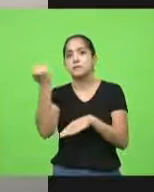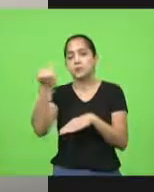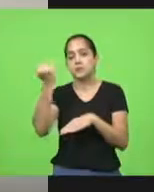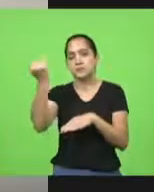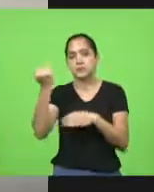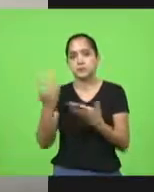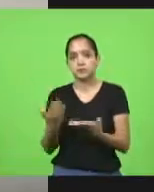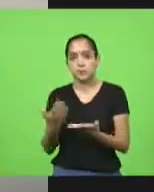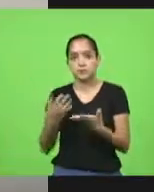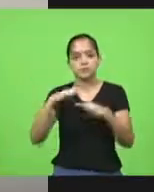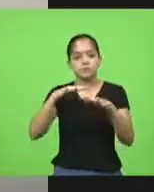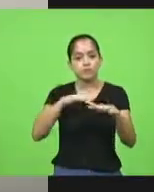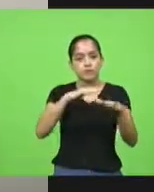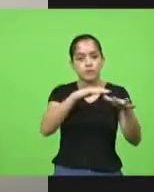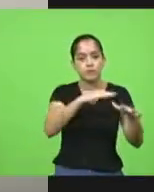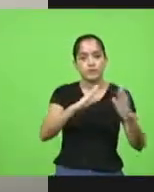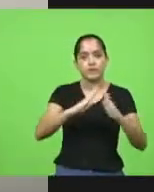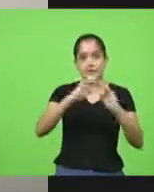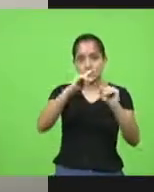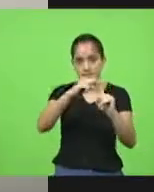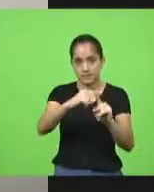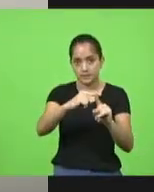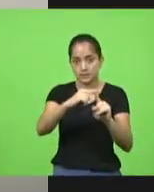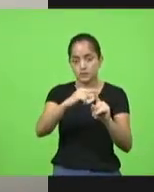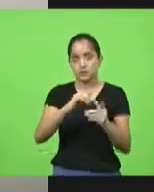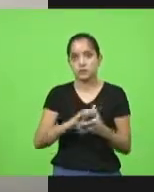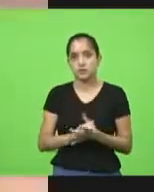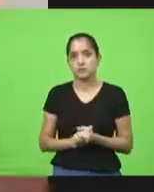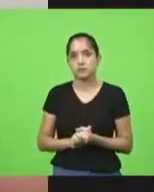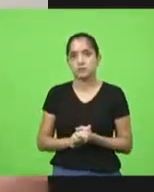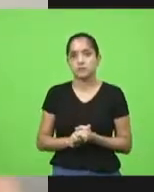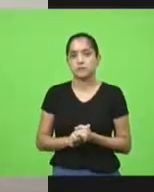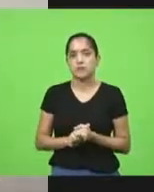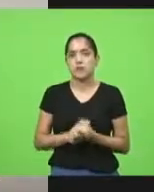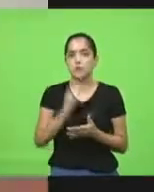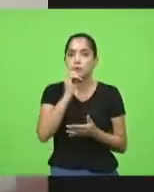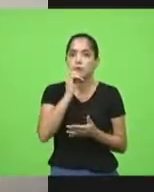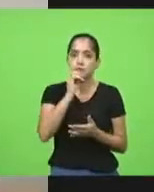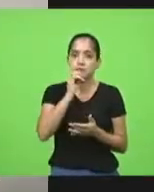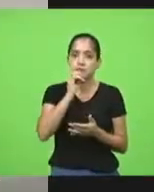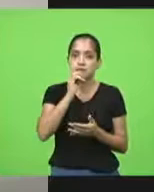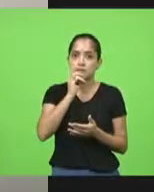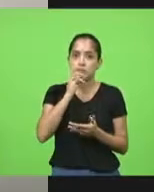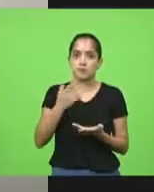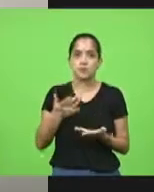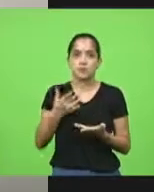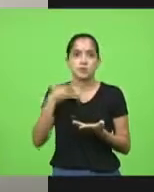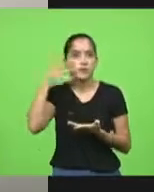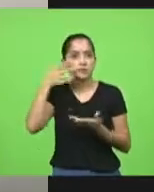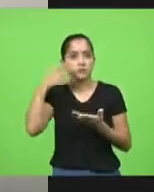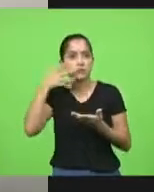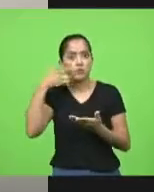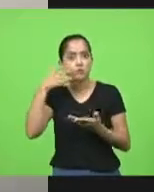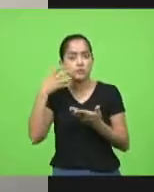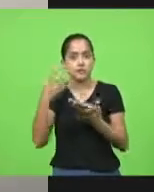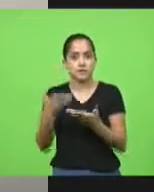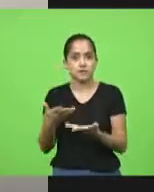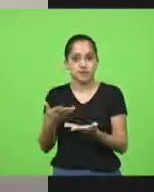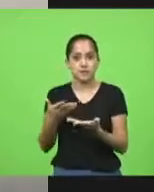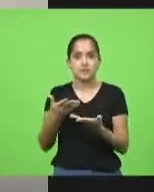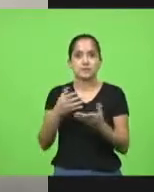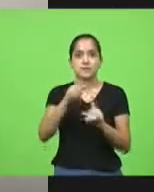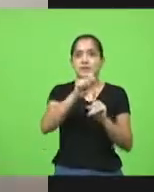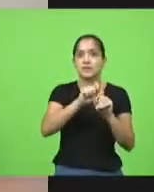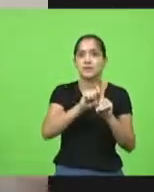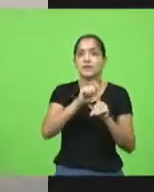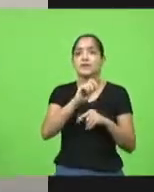movimentos da Igreja Latino-Americana. Por exemplo, as conferências de Medellín, em